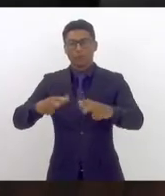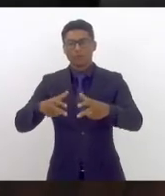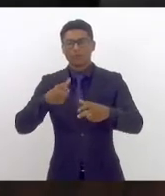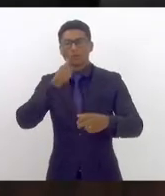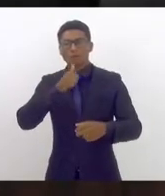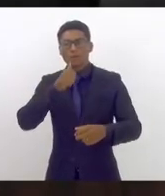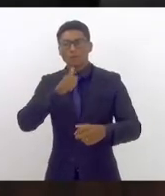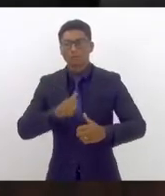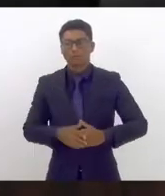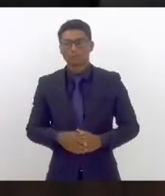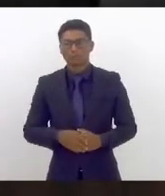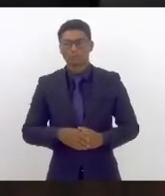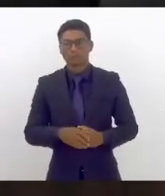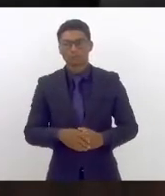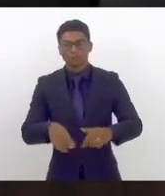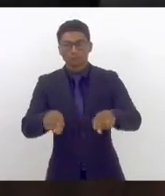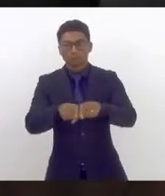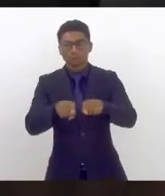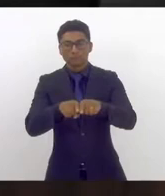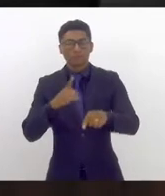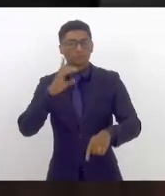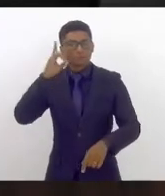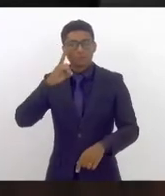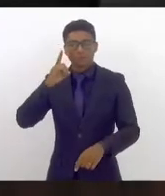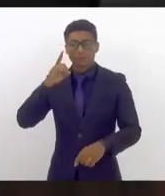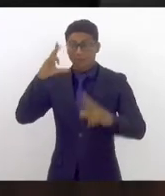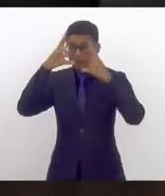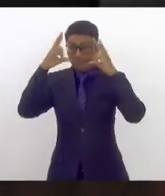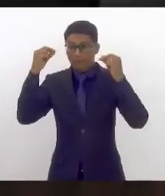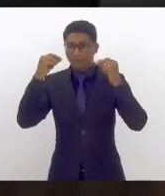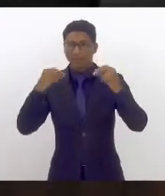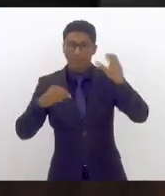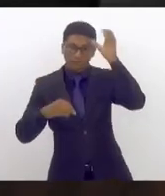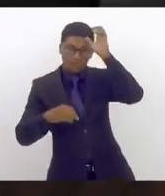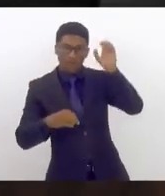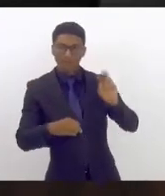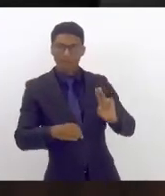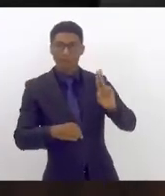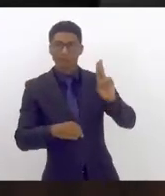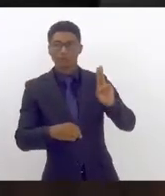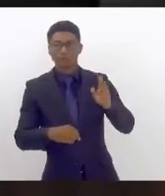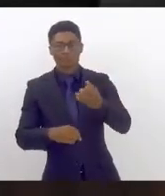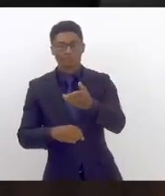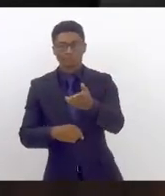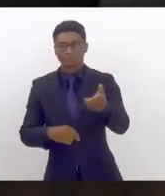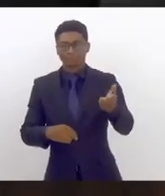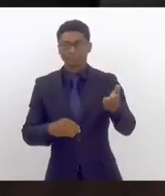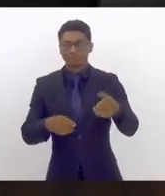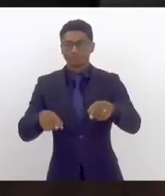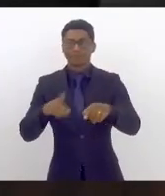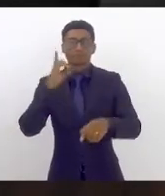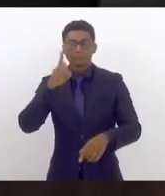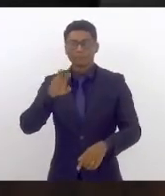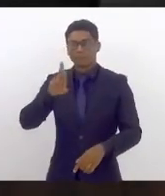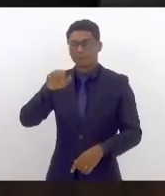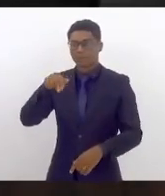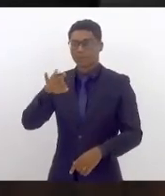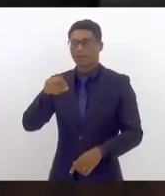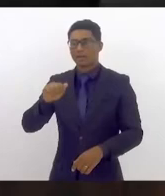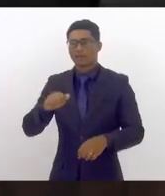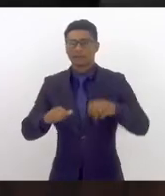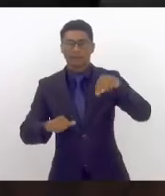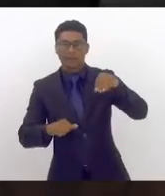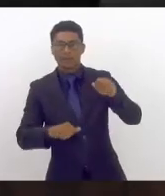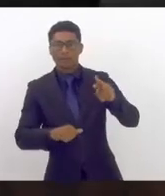saudade deputada enfermeira Rejane a deputada tia Ju deputada Renata Souza deputada Marta Rocha